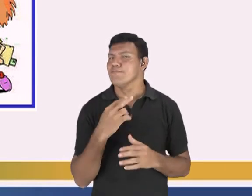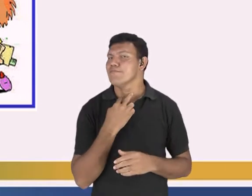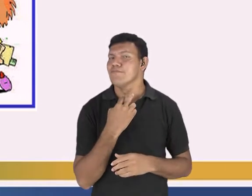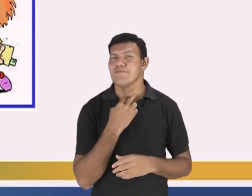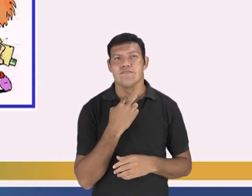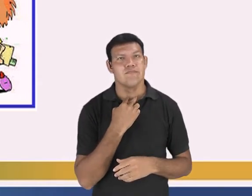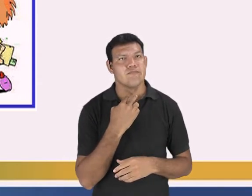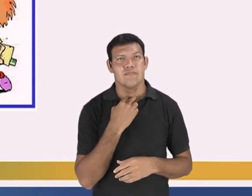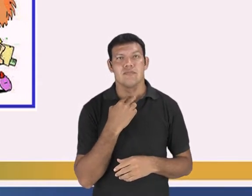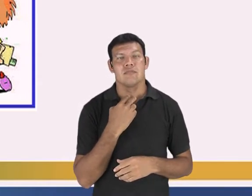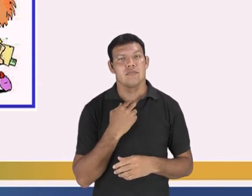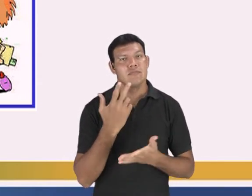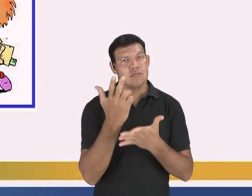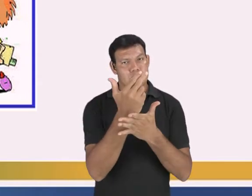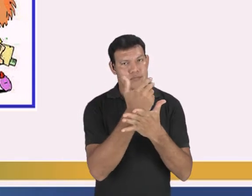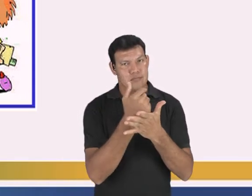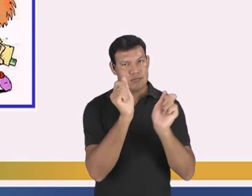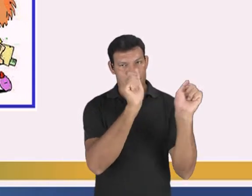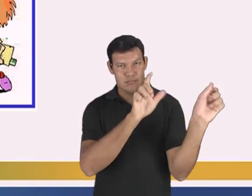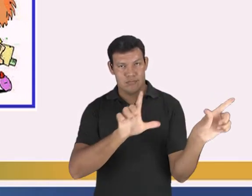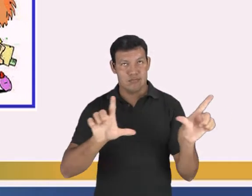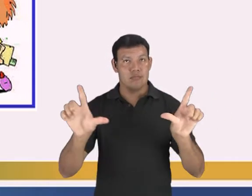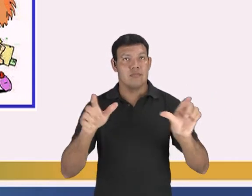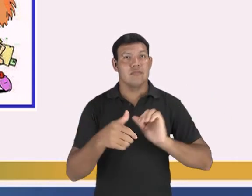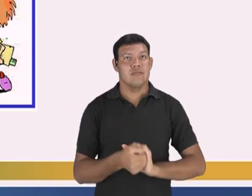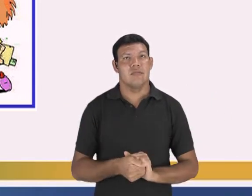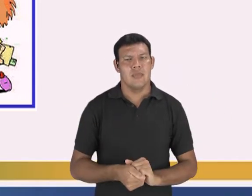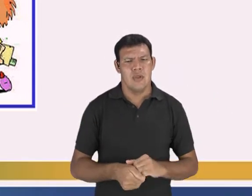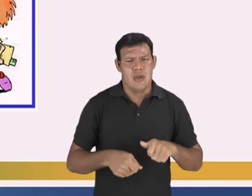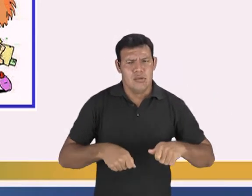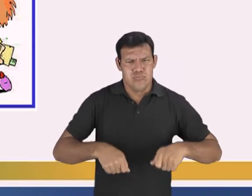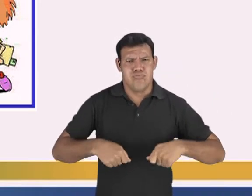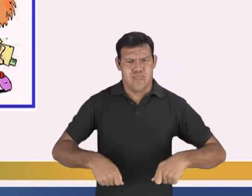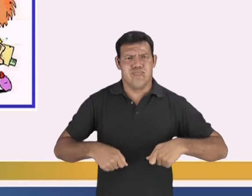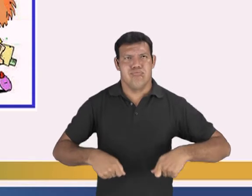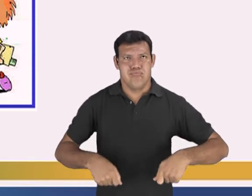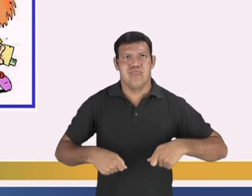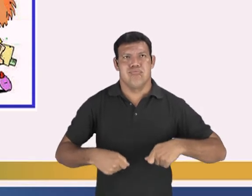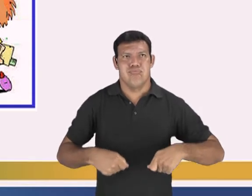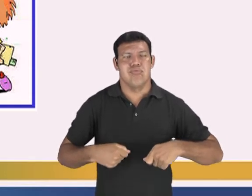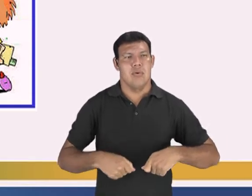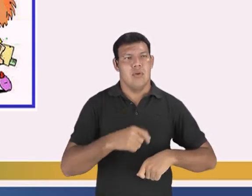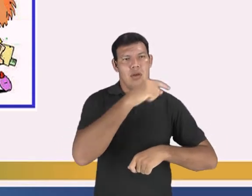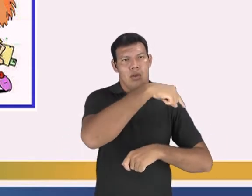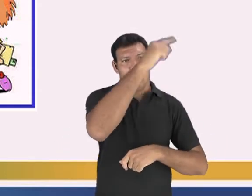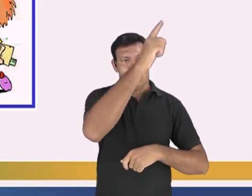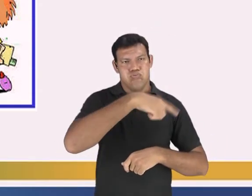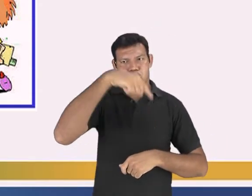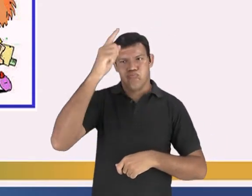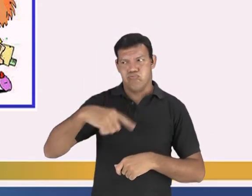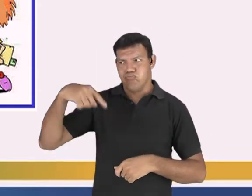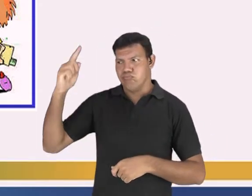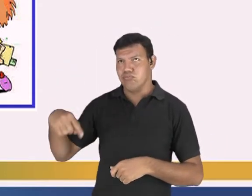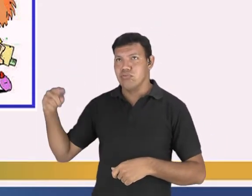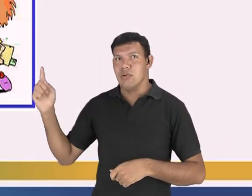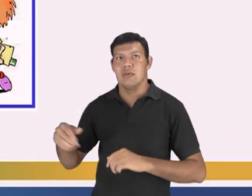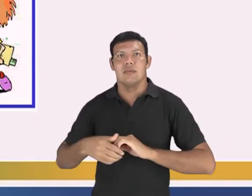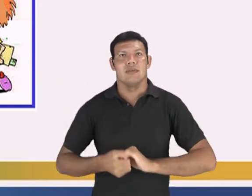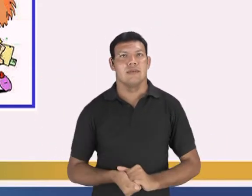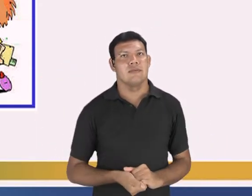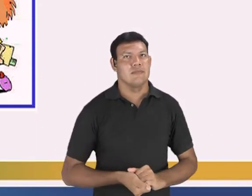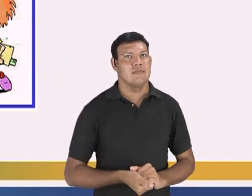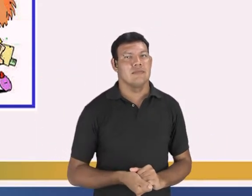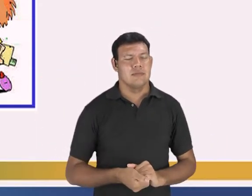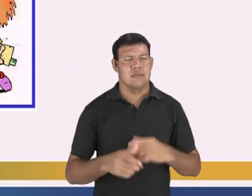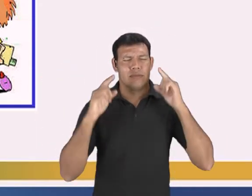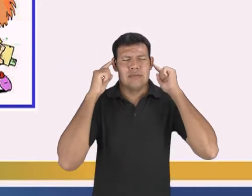aqui um outro desenho também no slide de uma pessoa usando a britadeira, né, fazendo aquele barulho quando vai quebrar